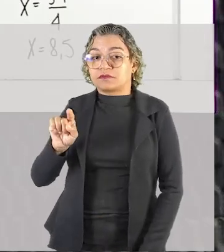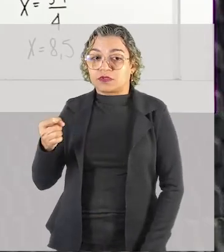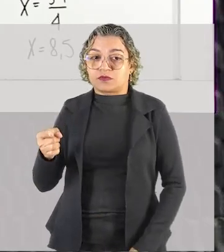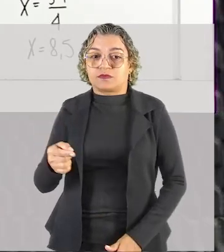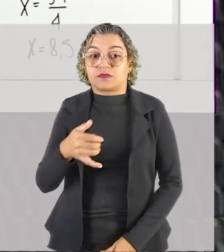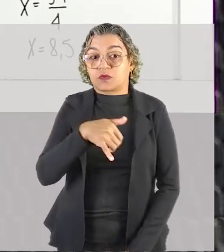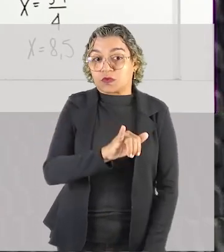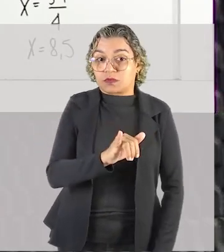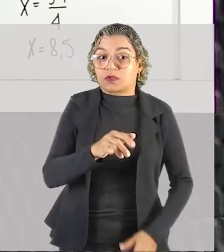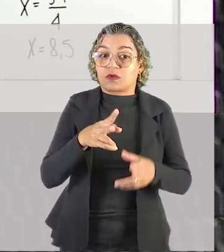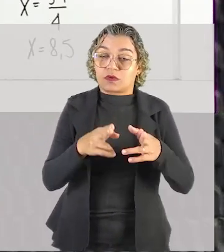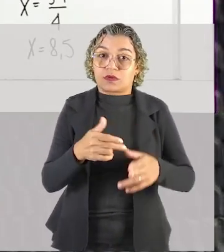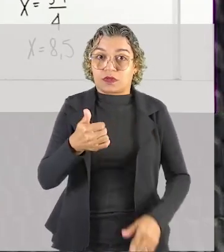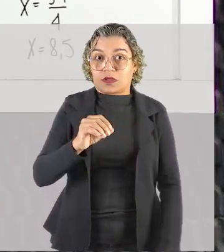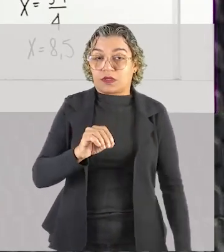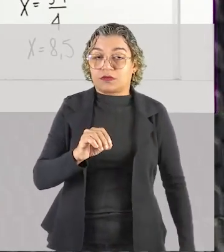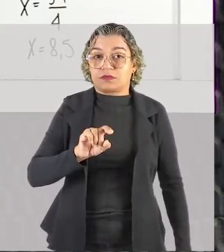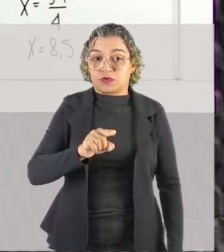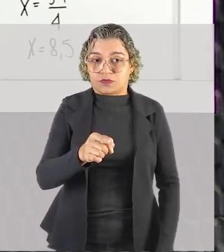é 10.000